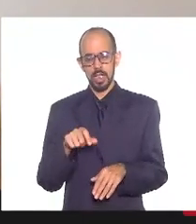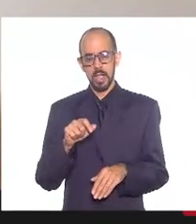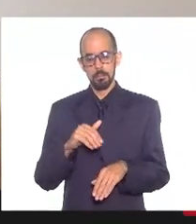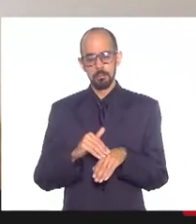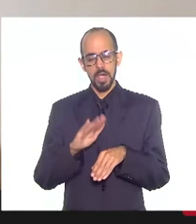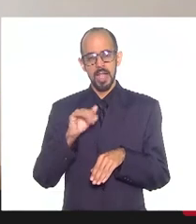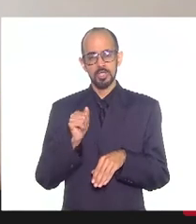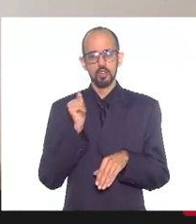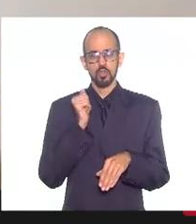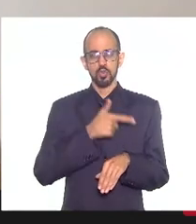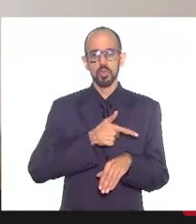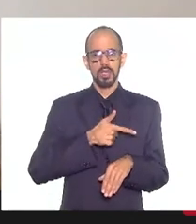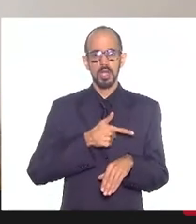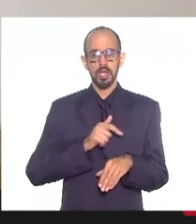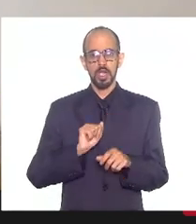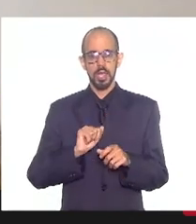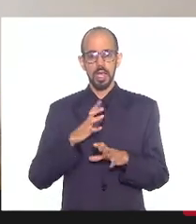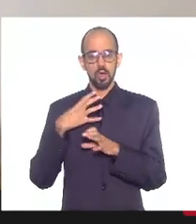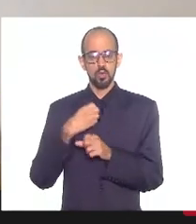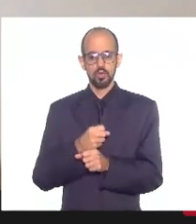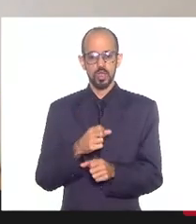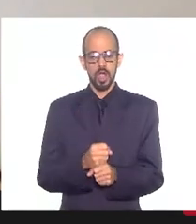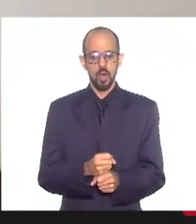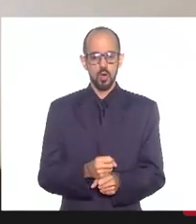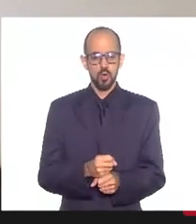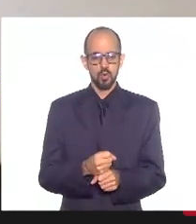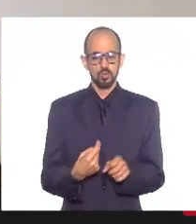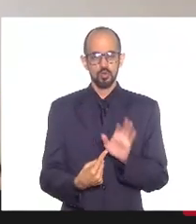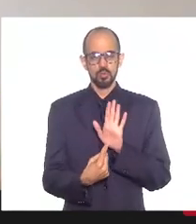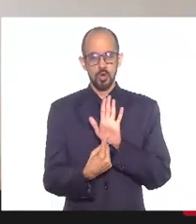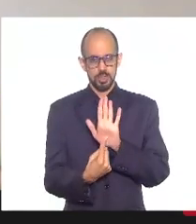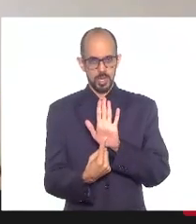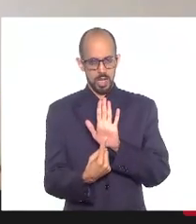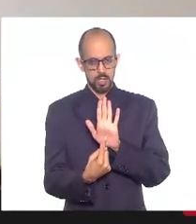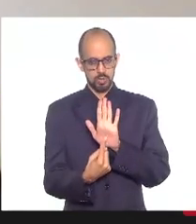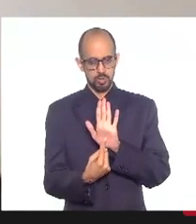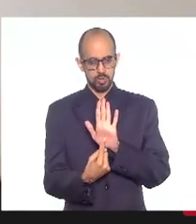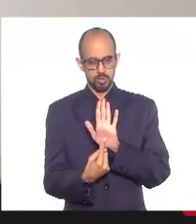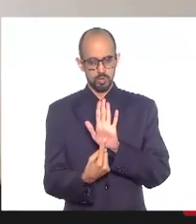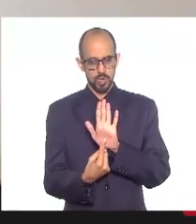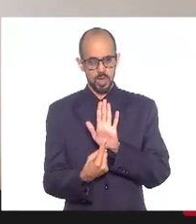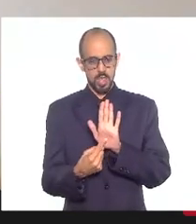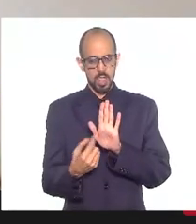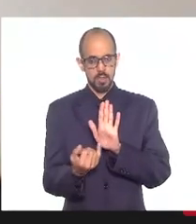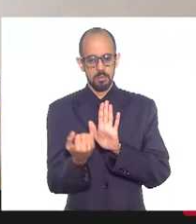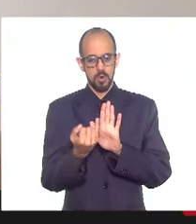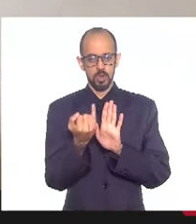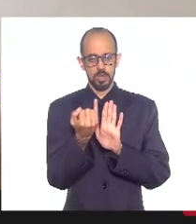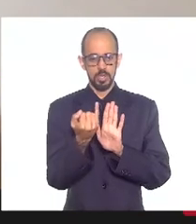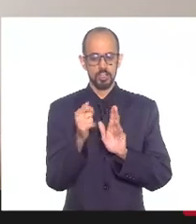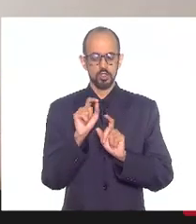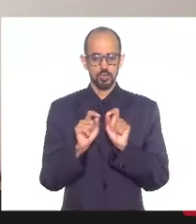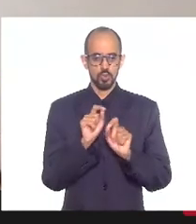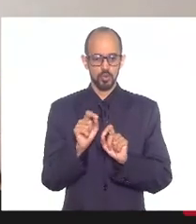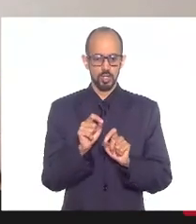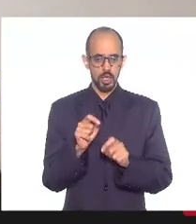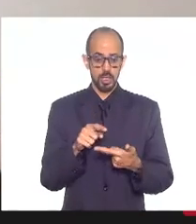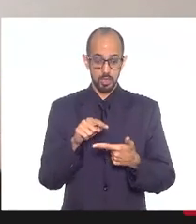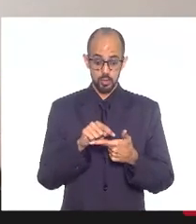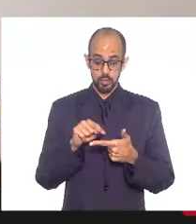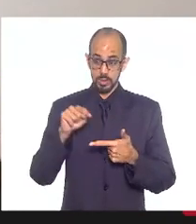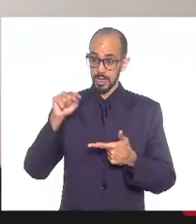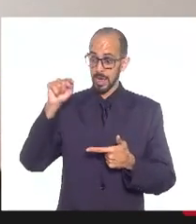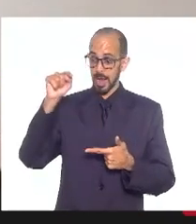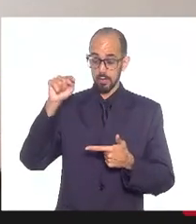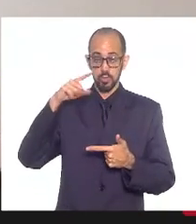nas projeções da EPE que foram mostradas. É importante ver que, em um dos dois gráficos,